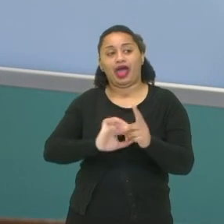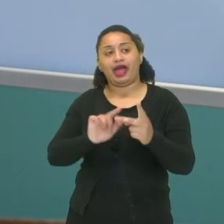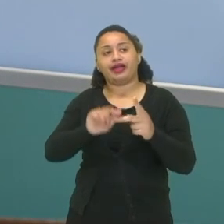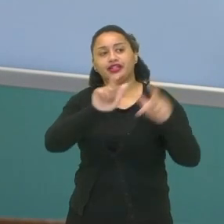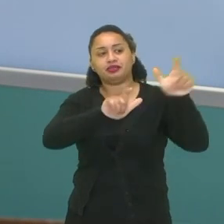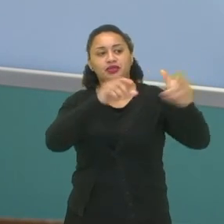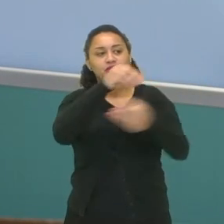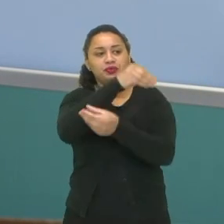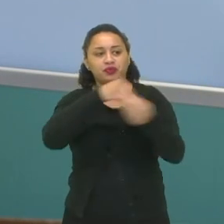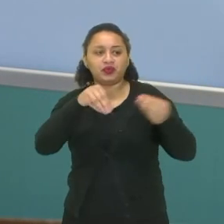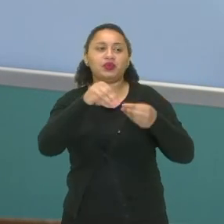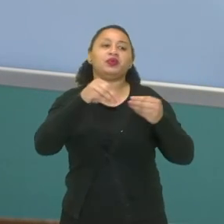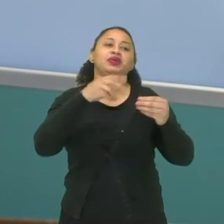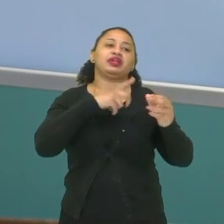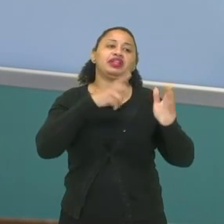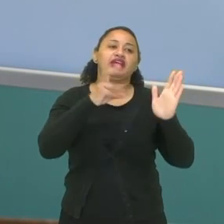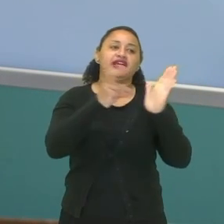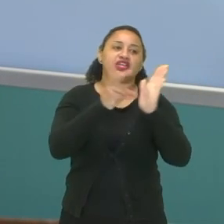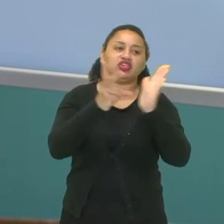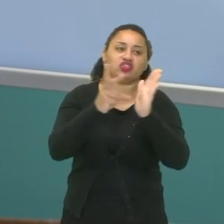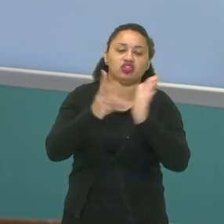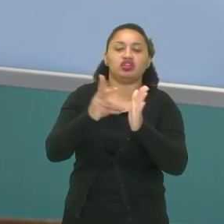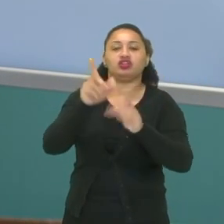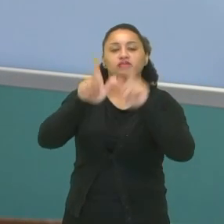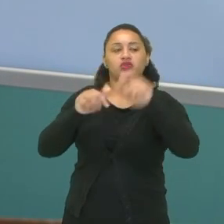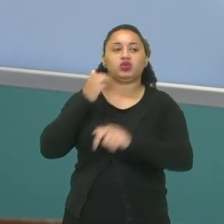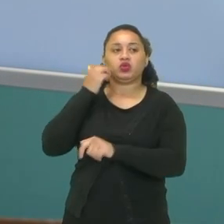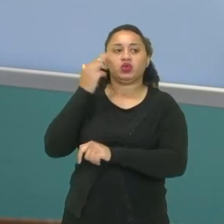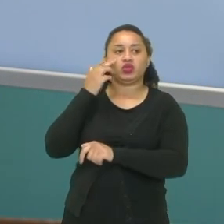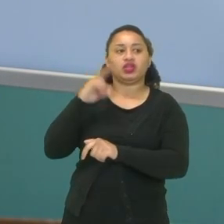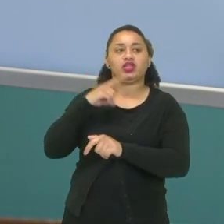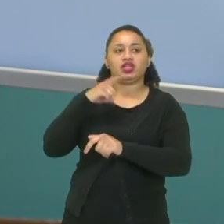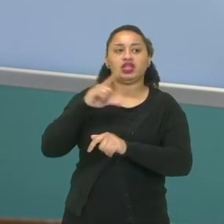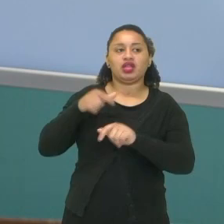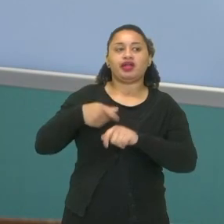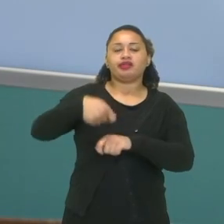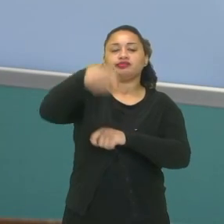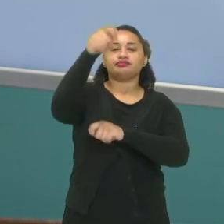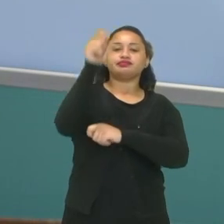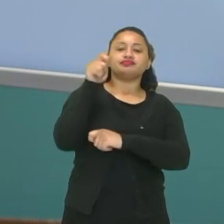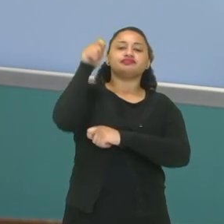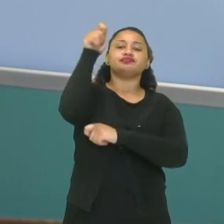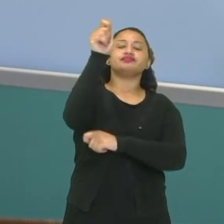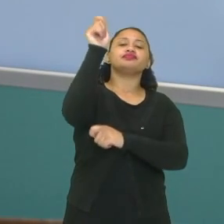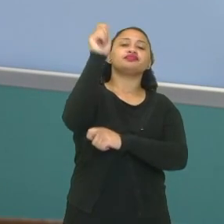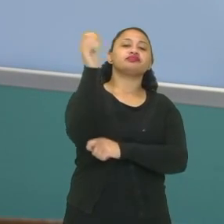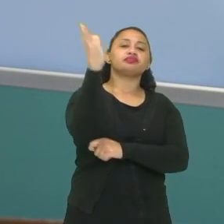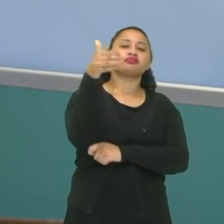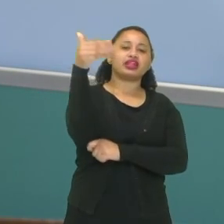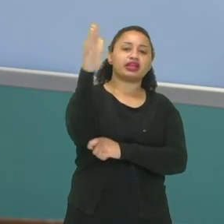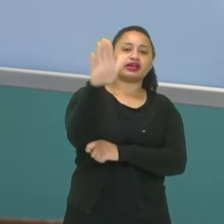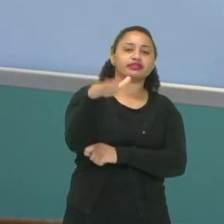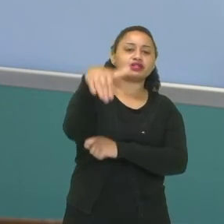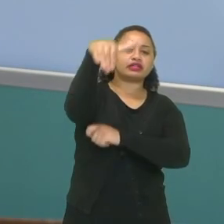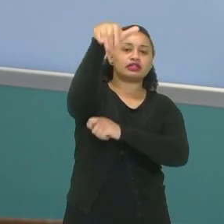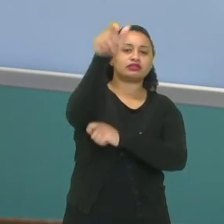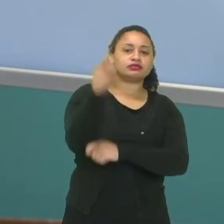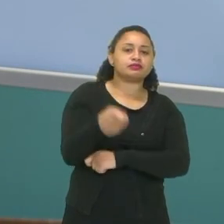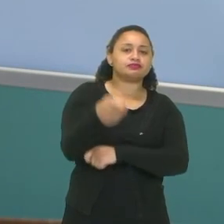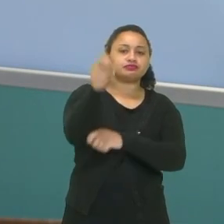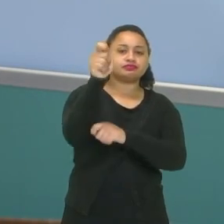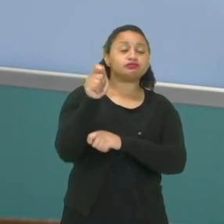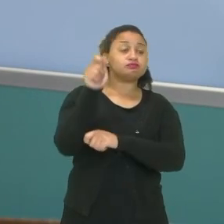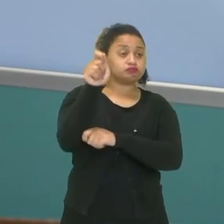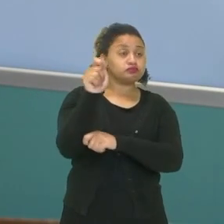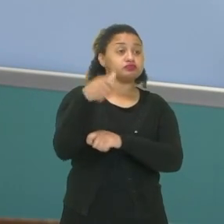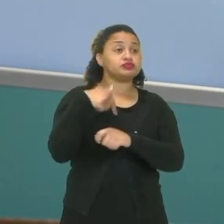de indígenas, de africanos. Aqui em cima, né, a representação da Virgem de Guadalupe, né, os estandartes aqui,